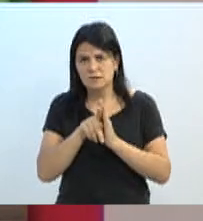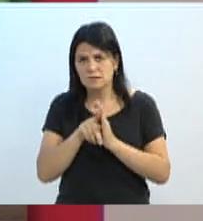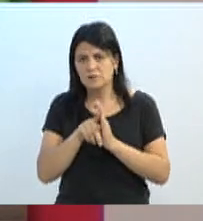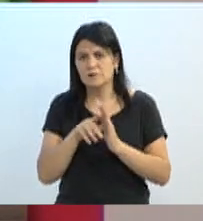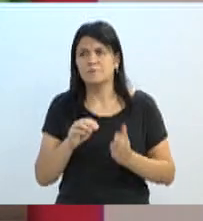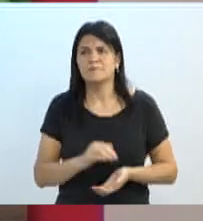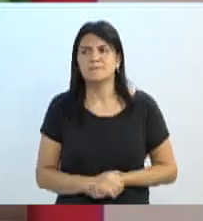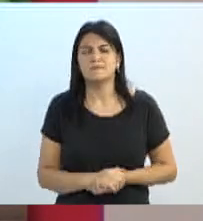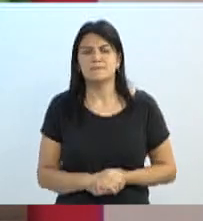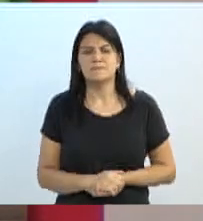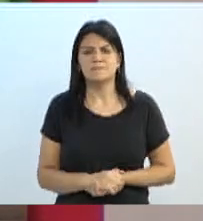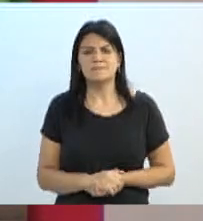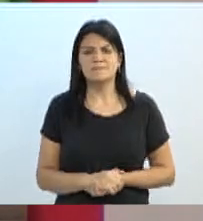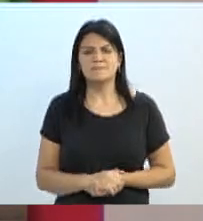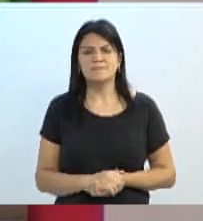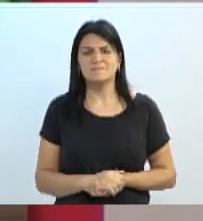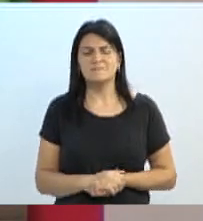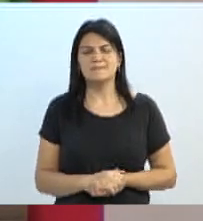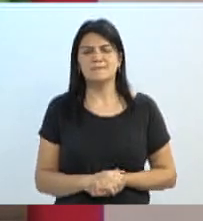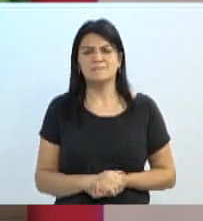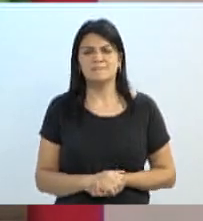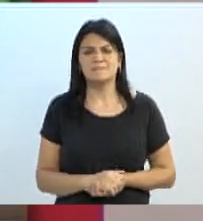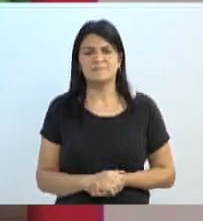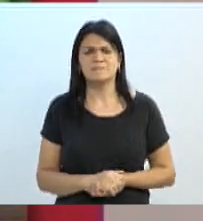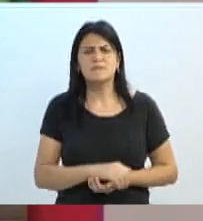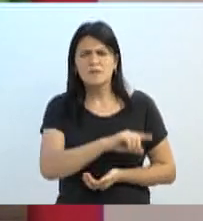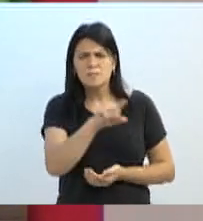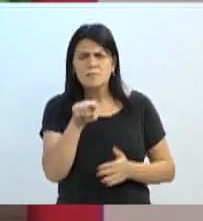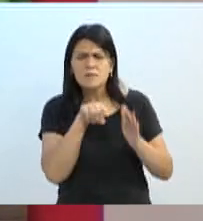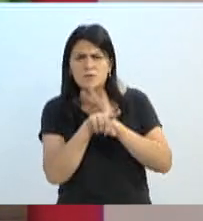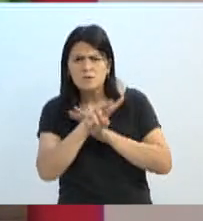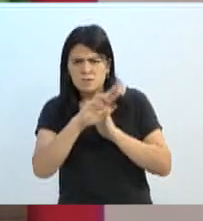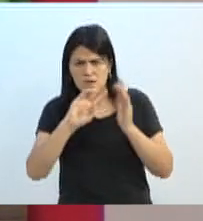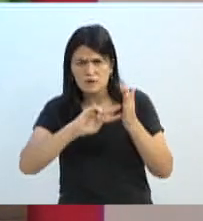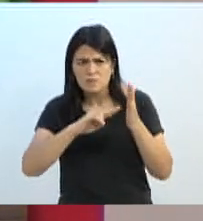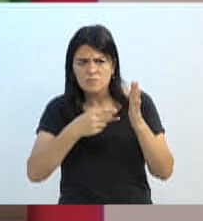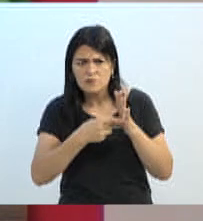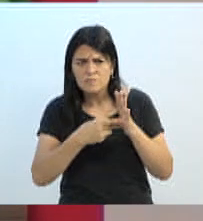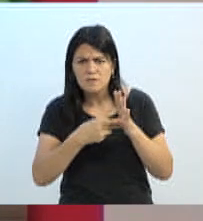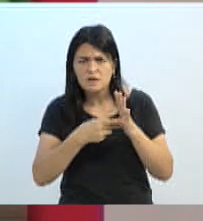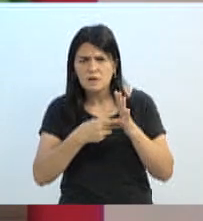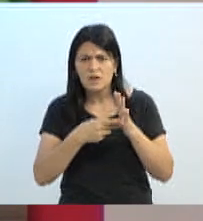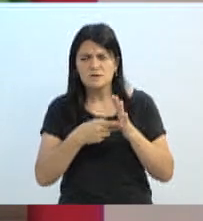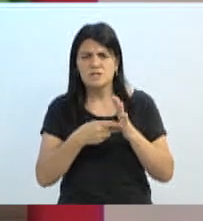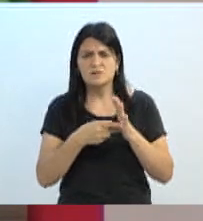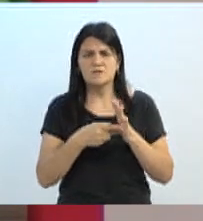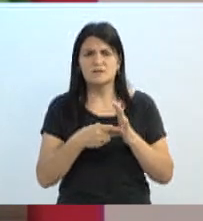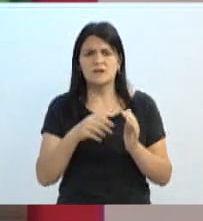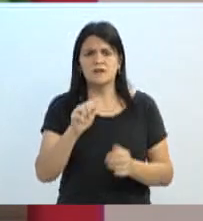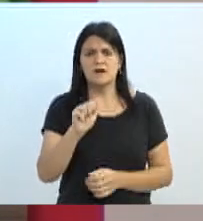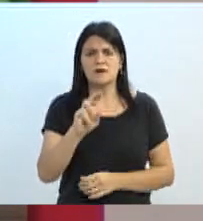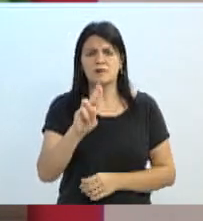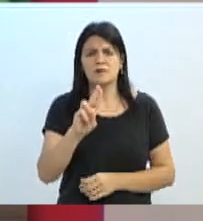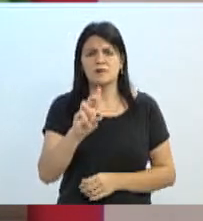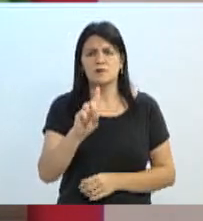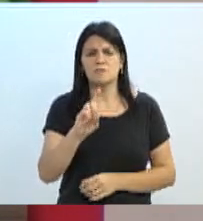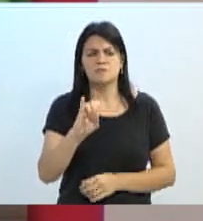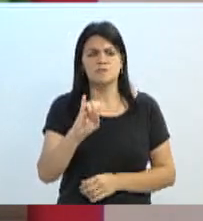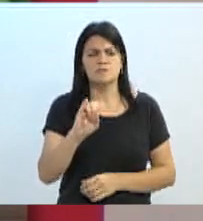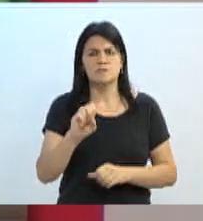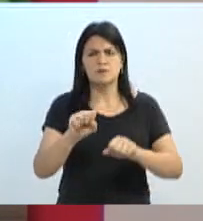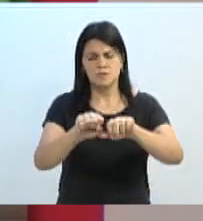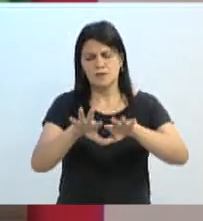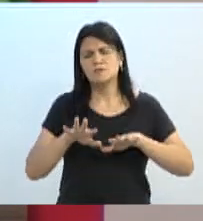isso. Você sabe o que significa audiência? Ato de ouvir ou de dar atenção àquele